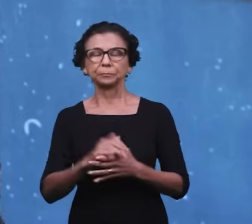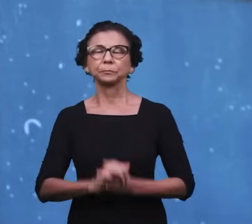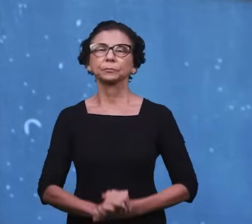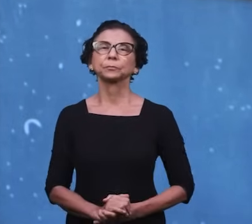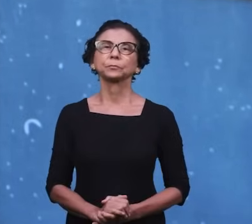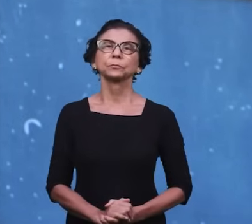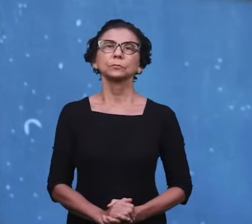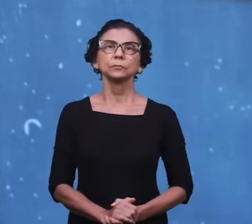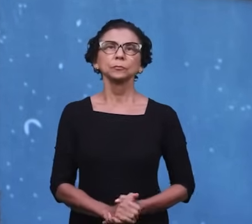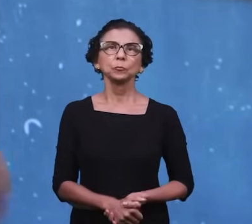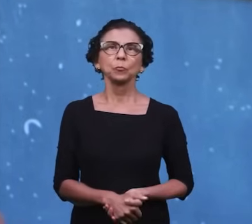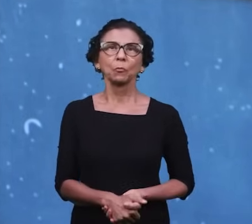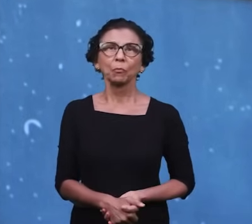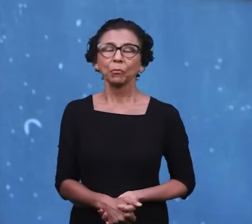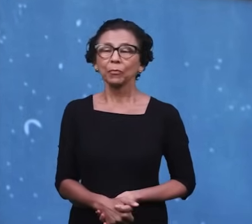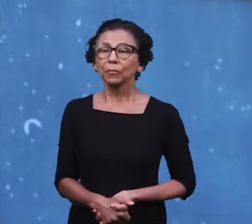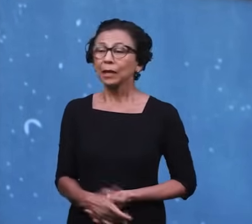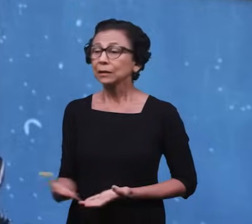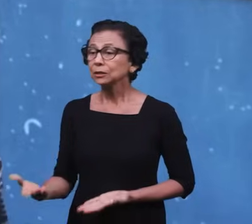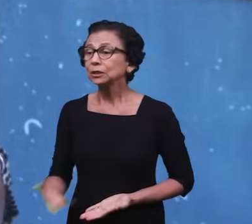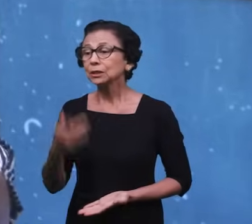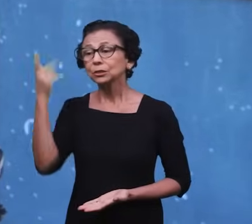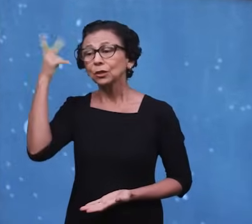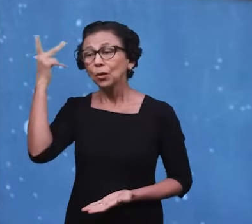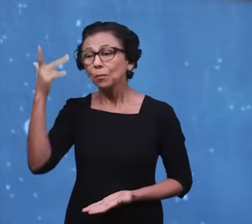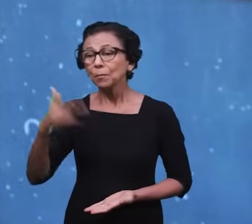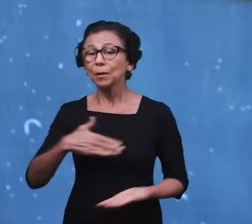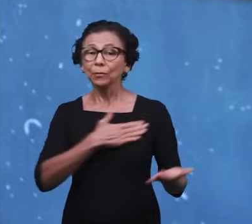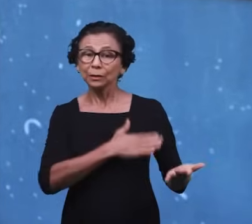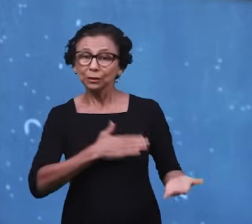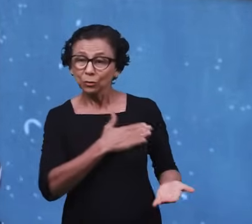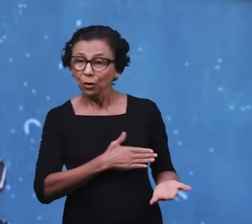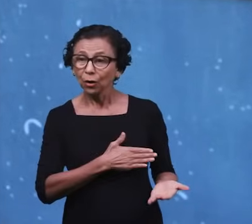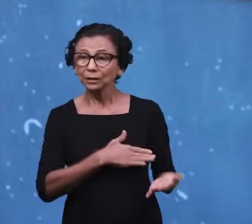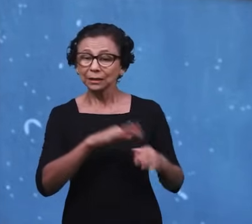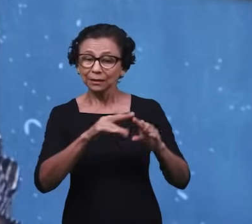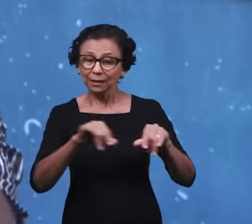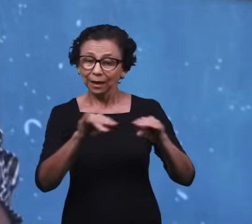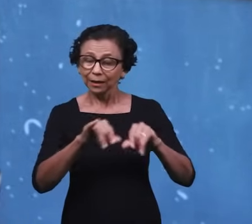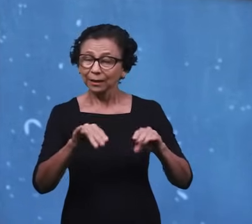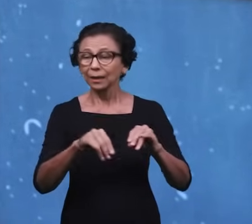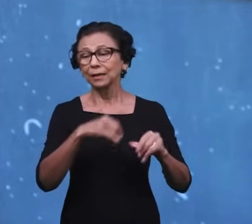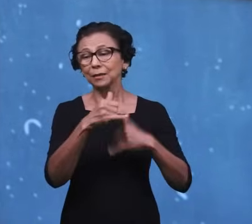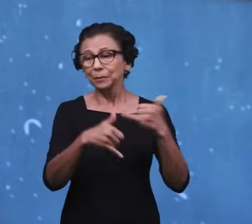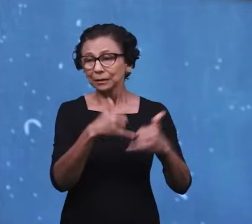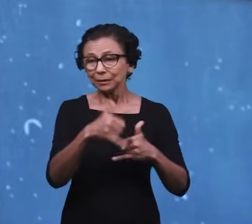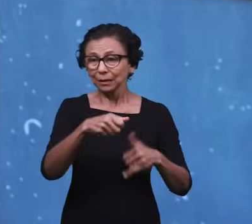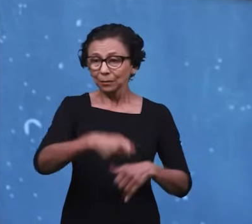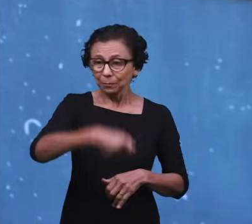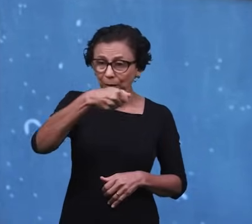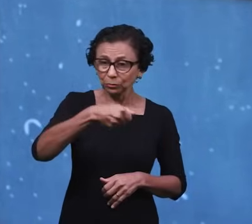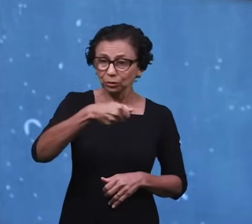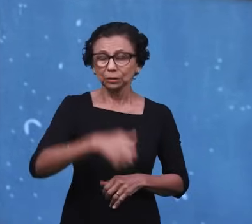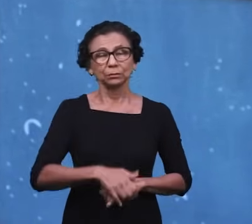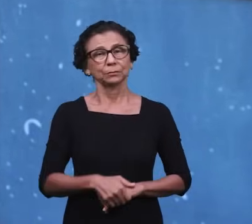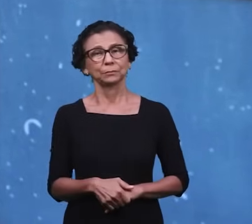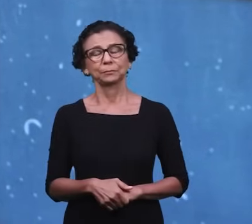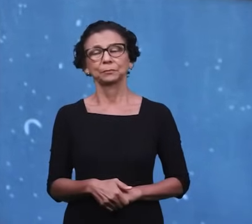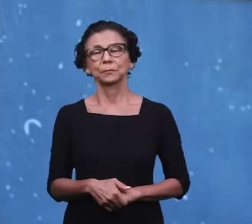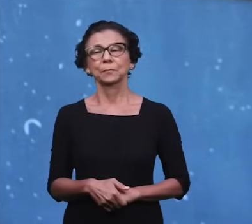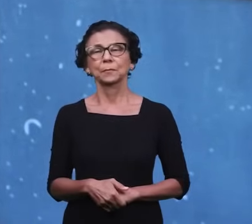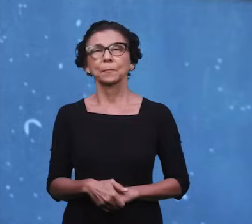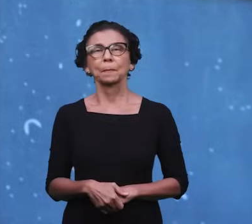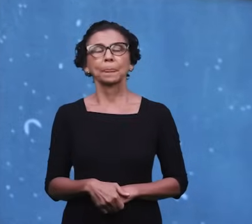aí eu falava, gente, mas ele gosta de brincar de areia, deixa ele brincar de areia. Ele, não, mas tem alguma coisa. E aí a gente